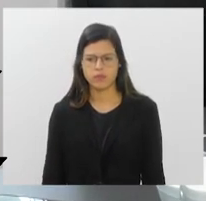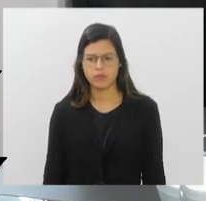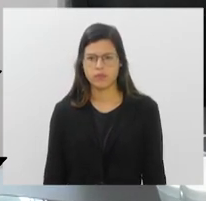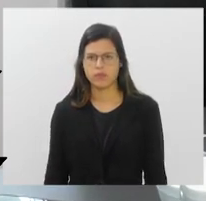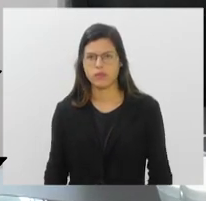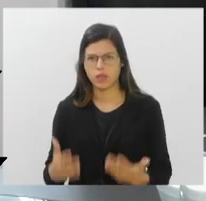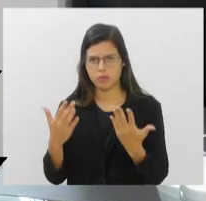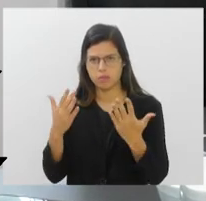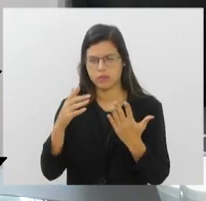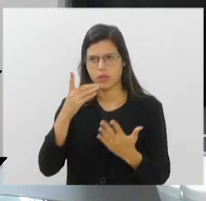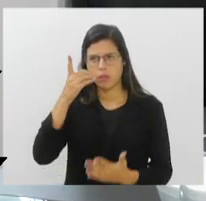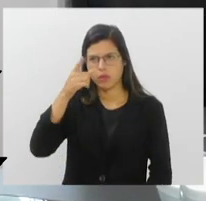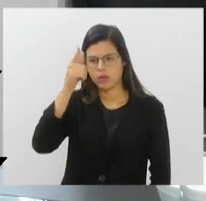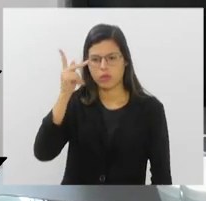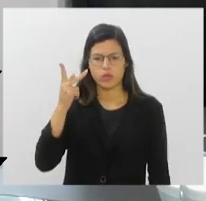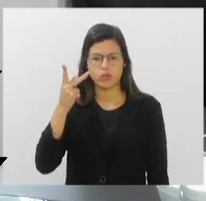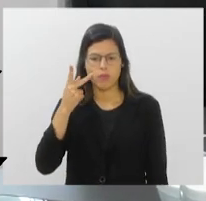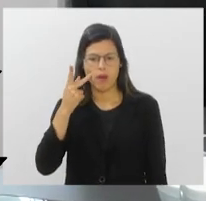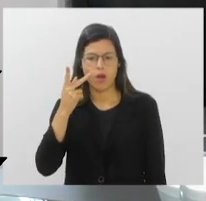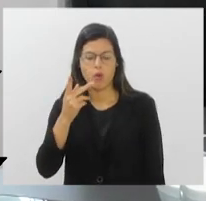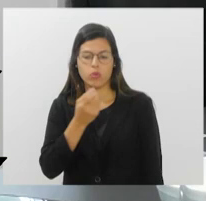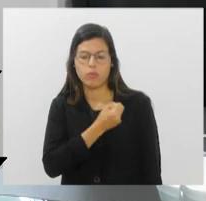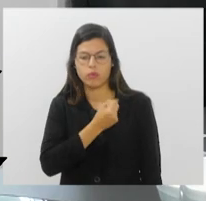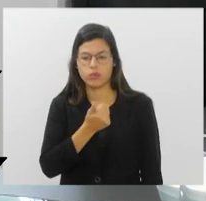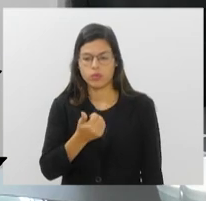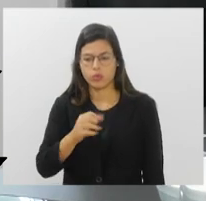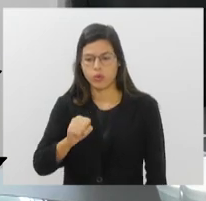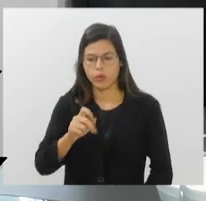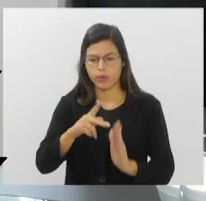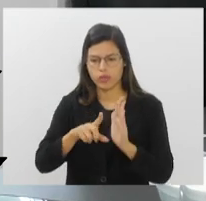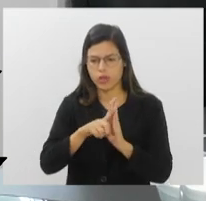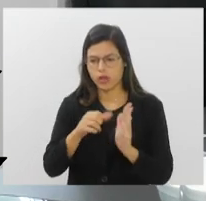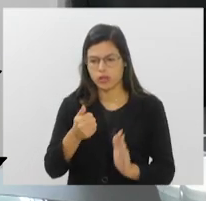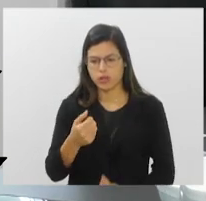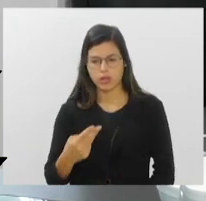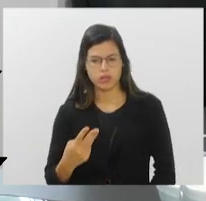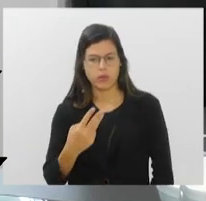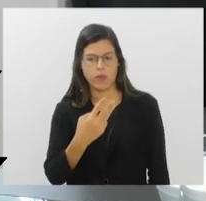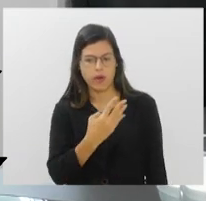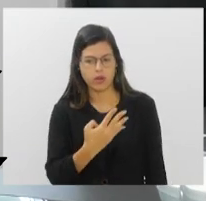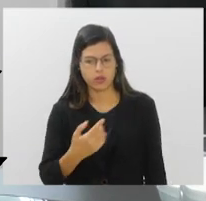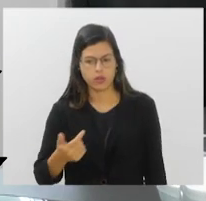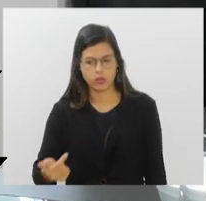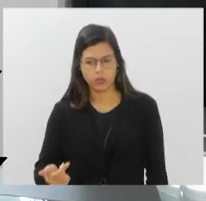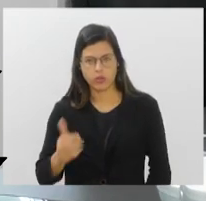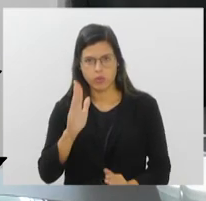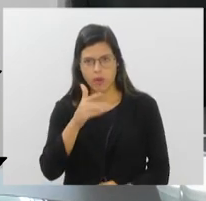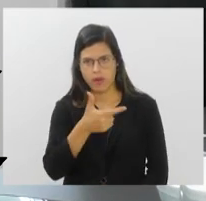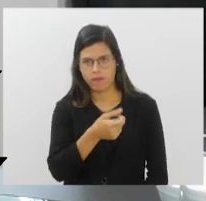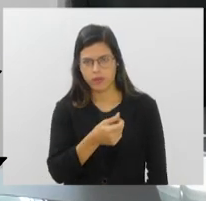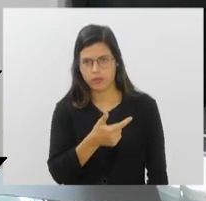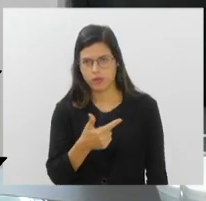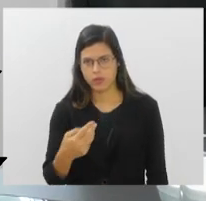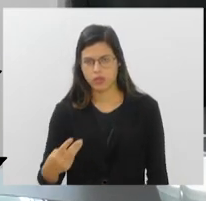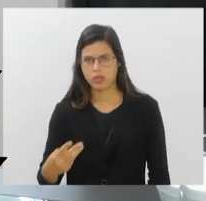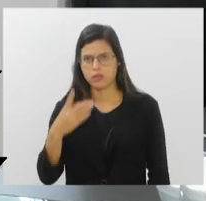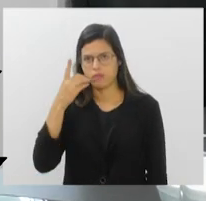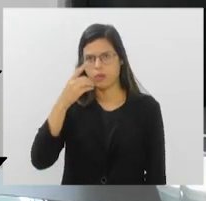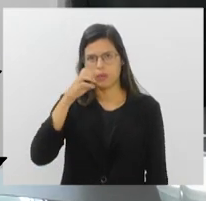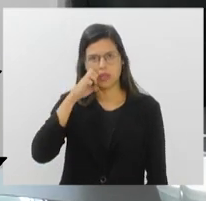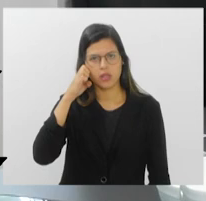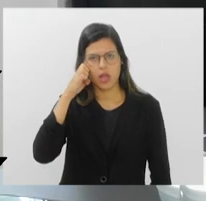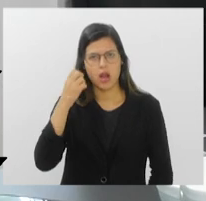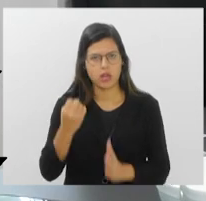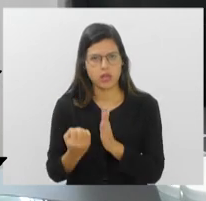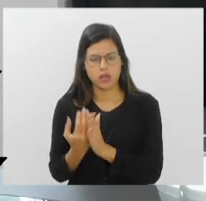Parabenizar o deputado Luiz Paulo. 18 da pauta, projeto de lei 1342 de 23, de autoria da deputada Élica Takimoto, que